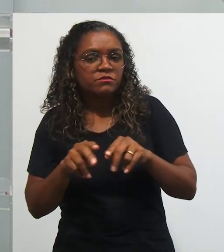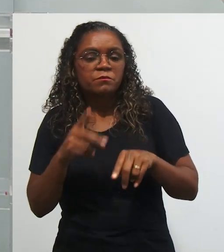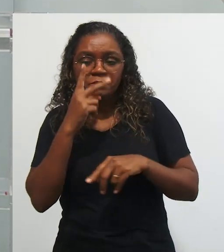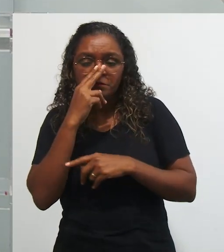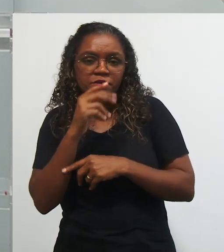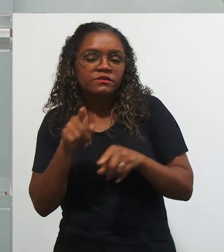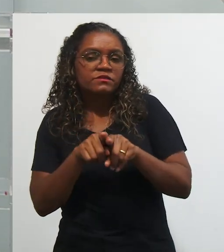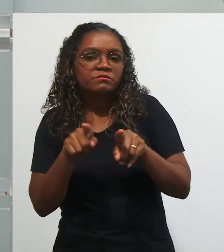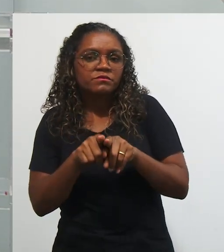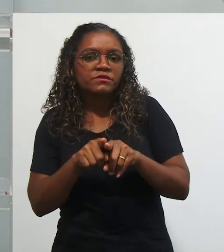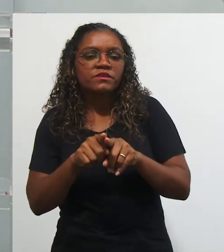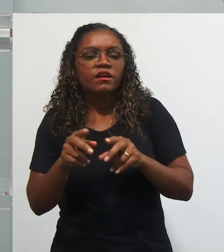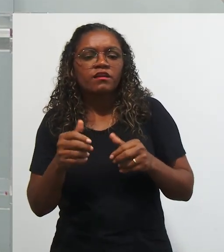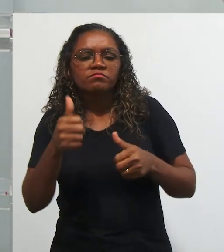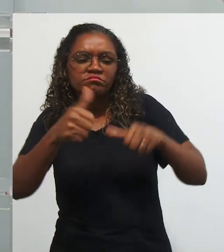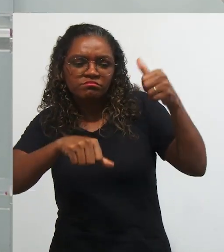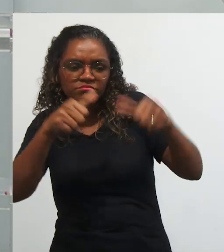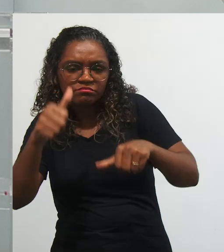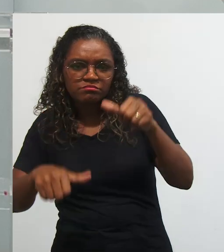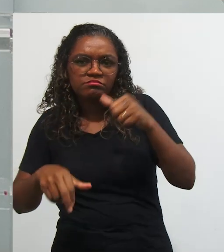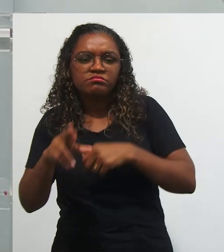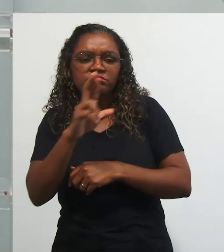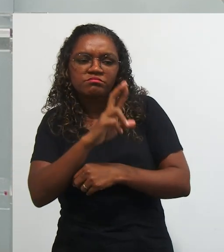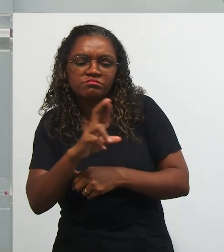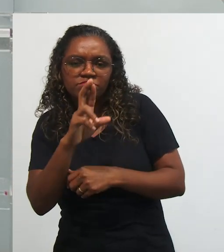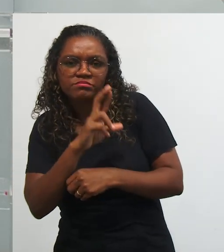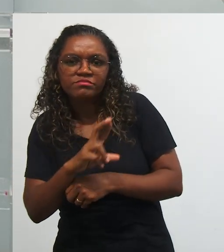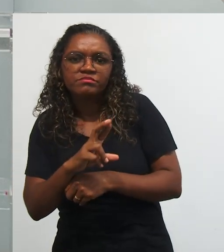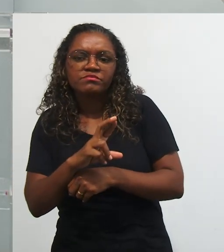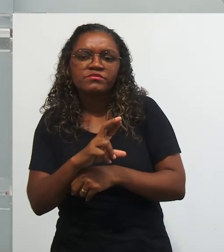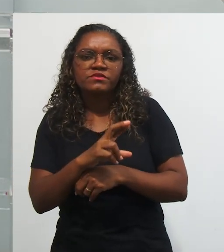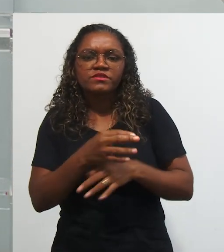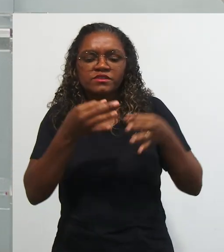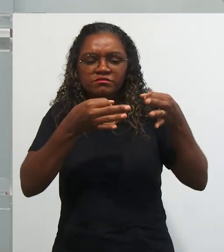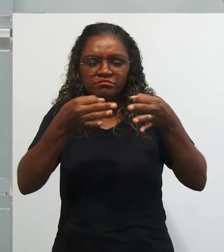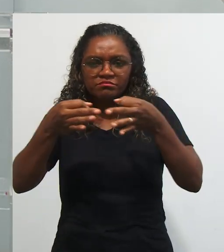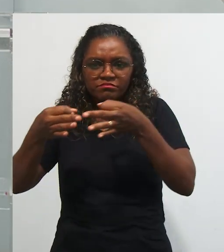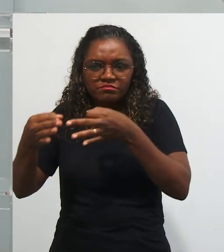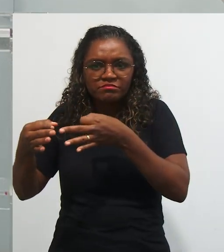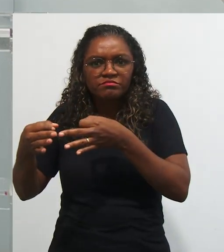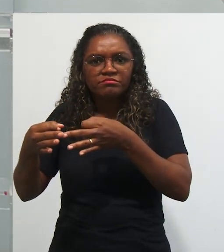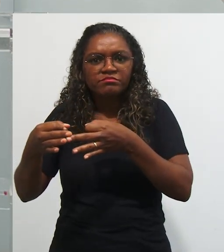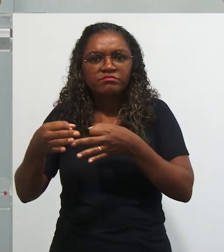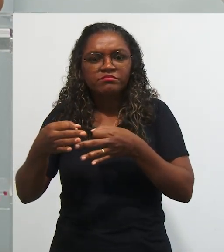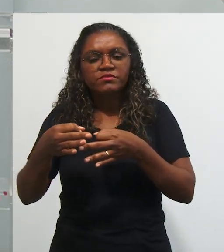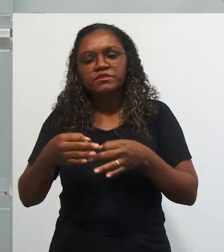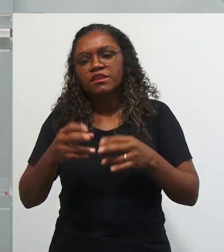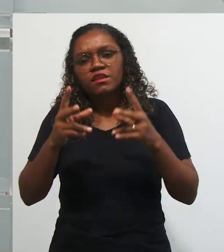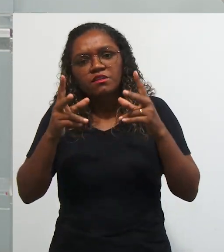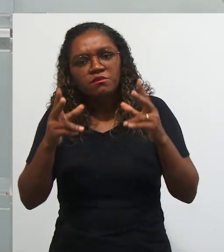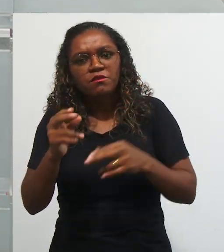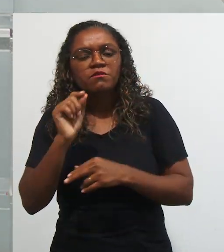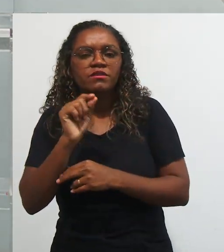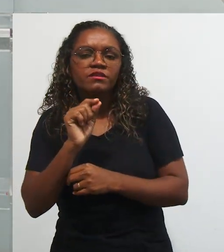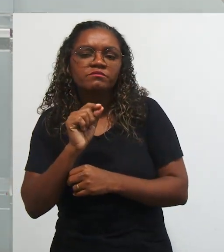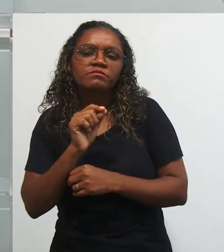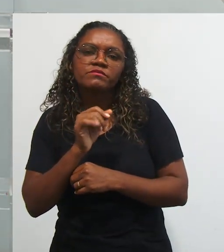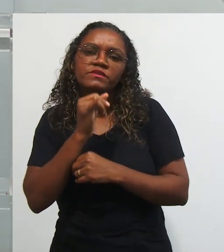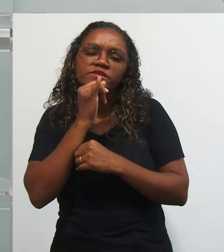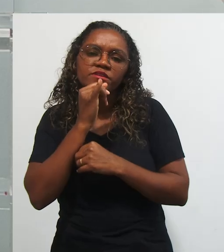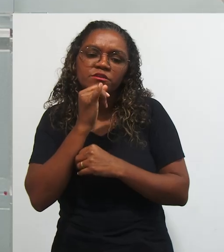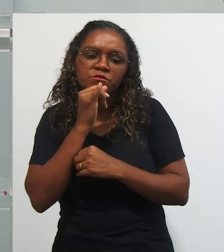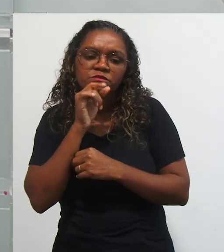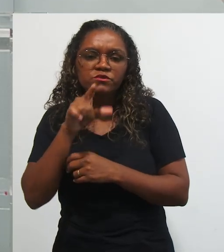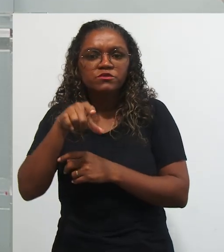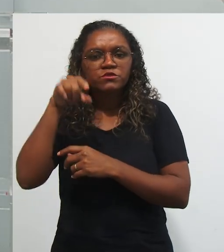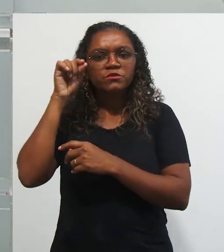observado, indica que ele atendeu critérios, indica que ele definiu parâmetros para que acontecesse. É a mesma coisa quando você vai escolher um